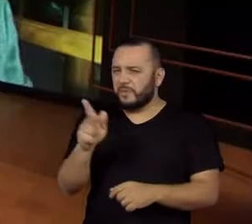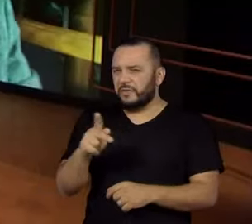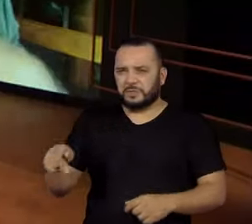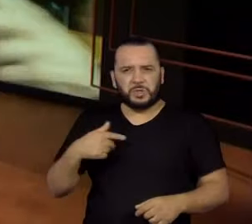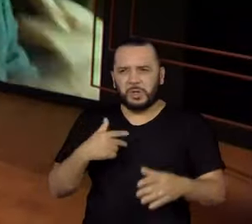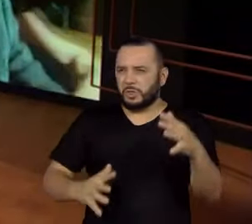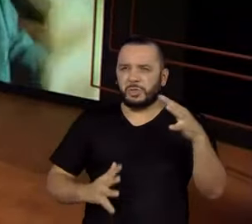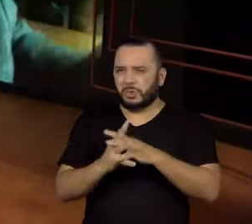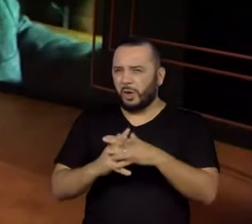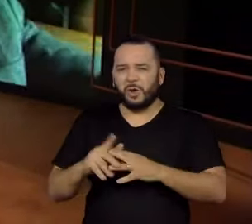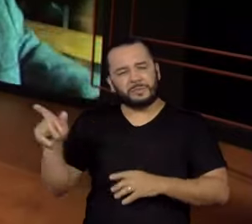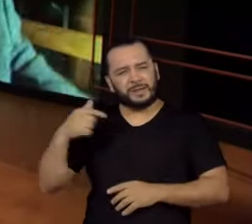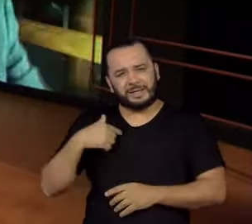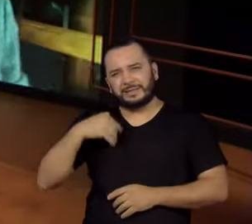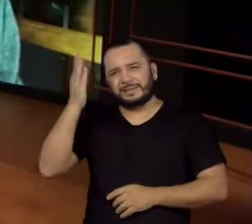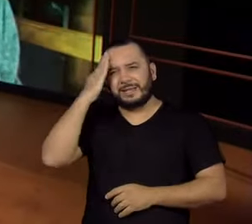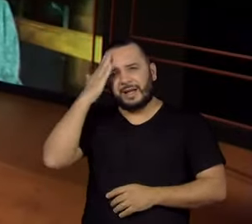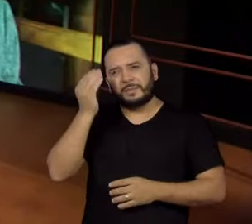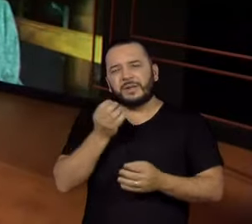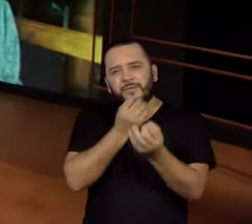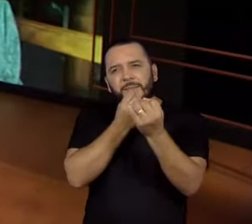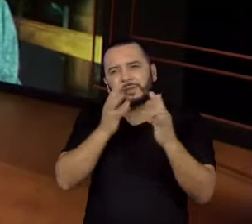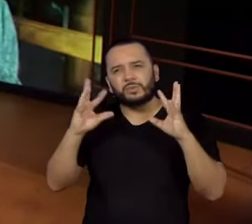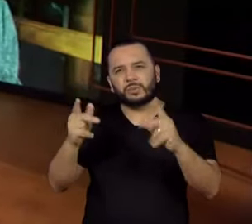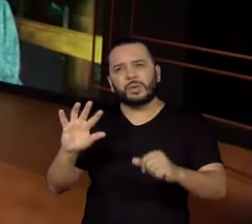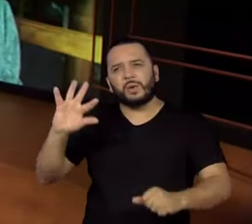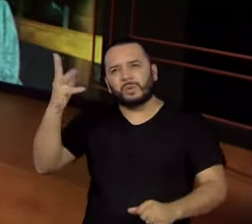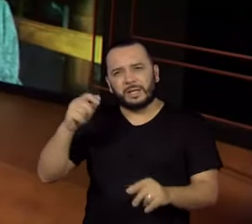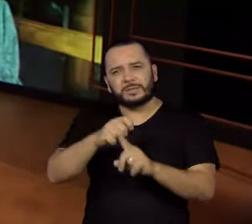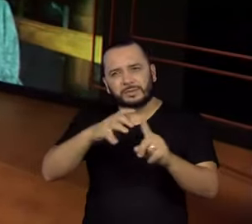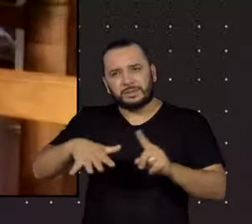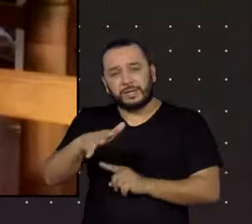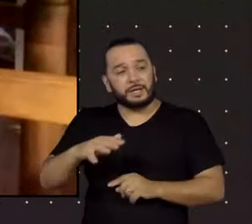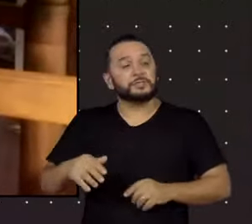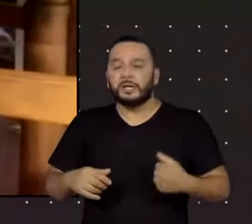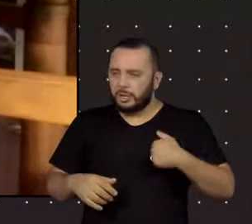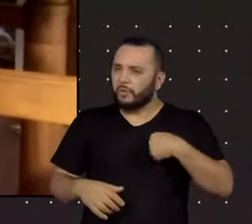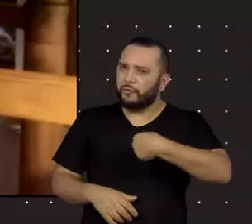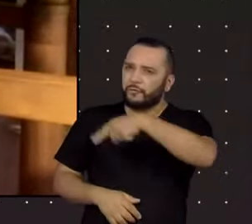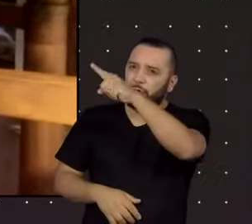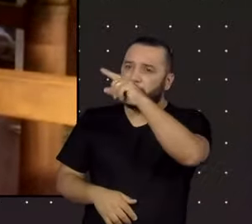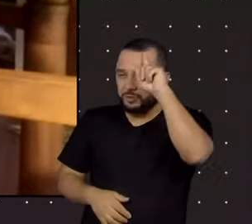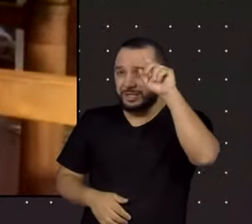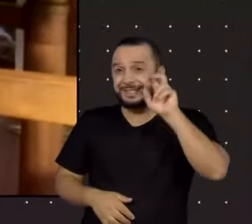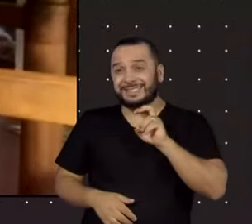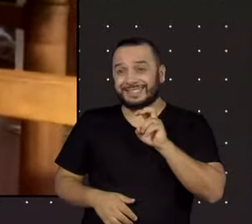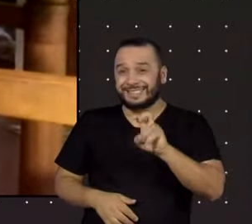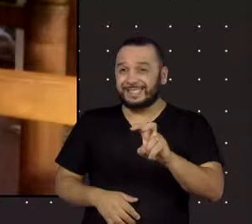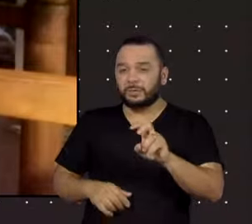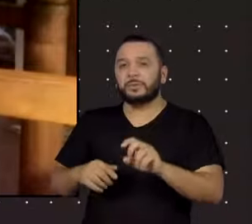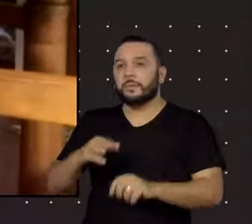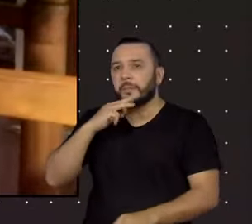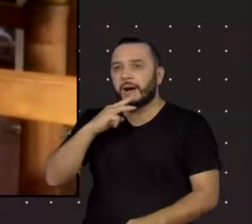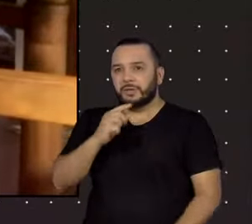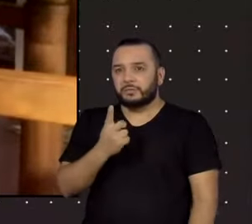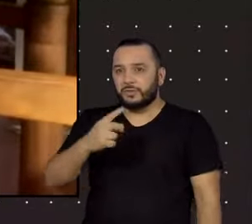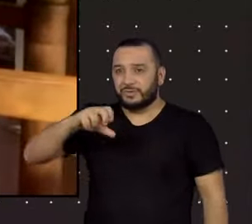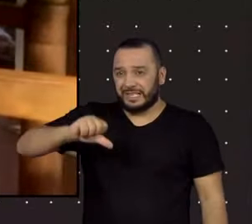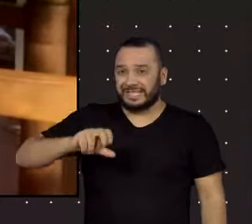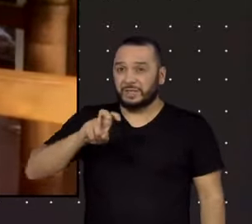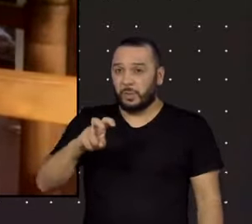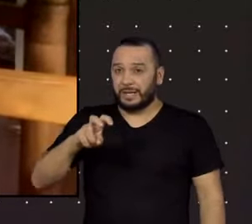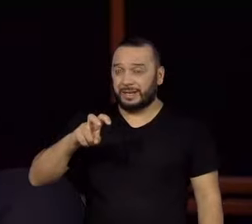mais informado de tudo que acontece no mundo inteiro. Então, no dia seguinte de manhã, eu estava lá, dia 5 de março de